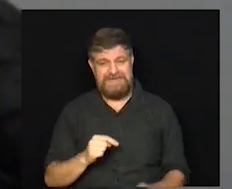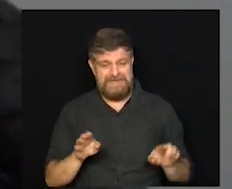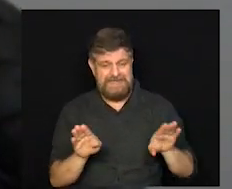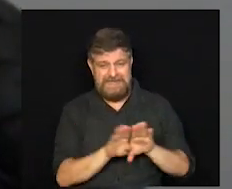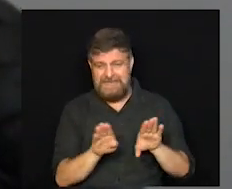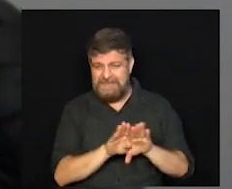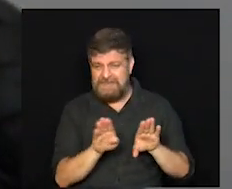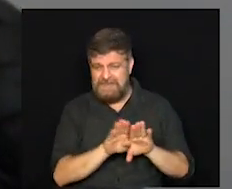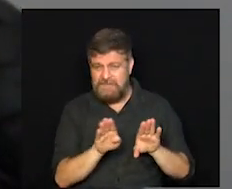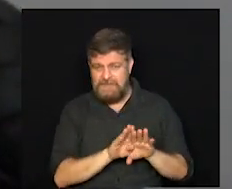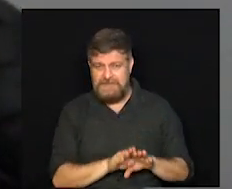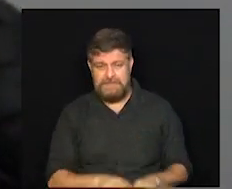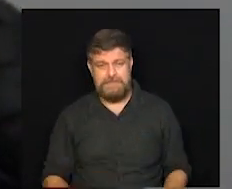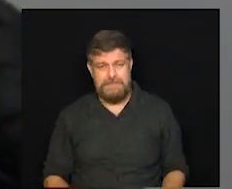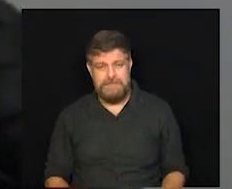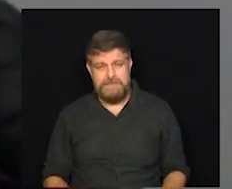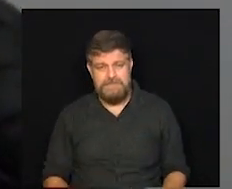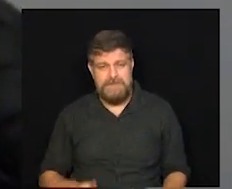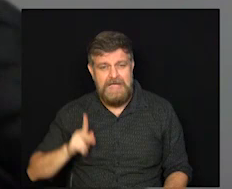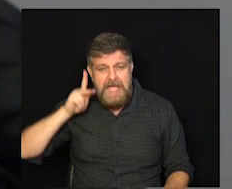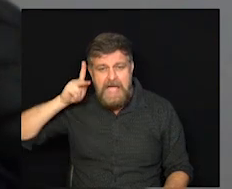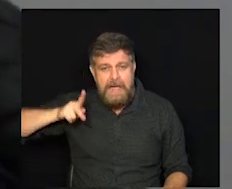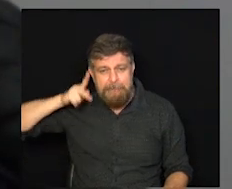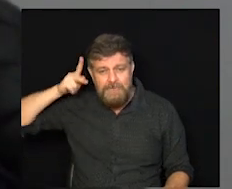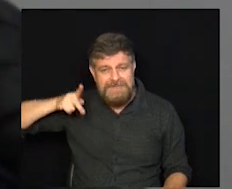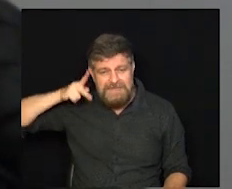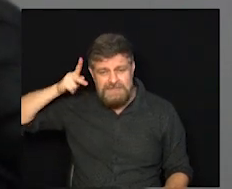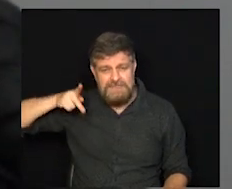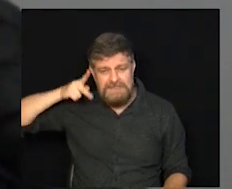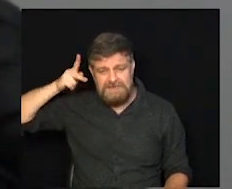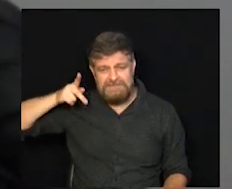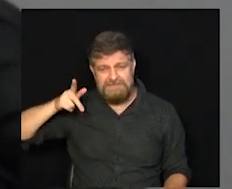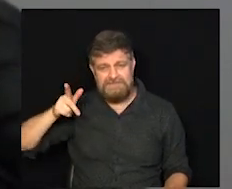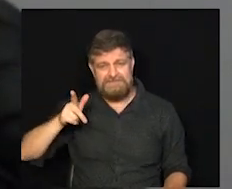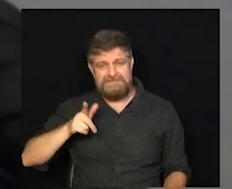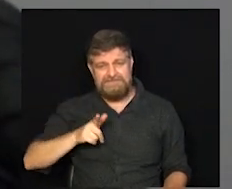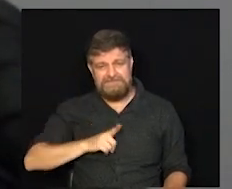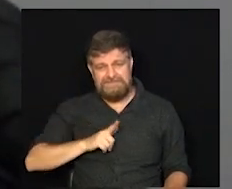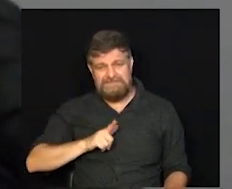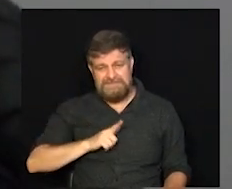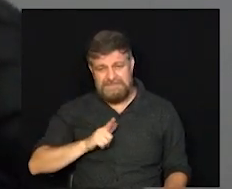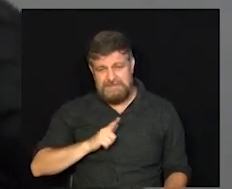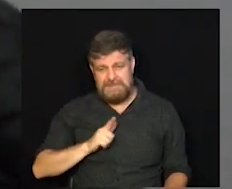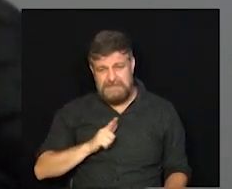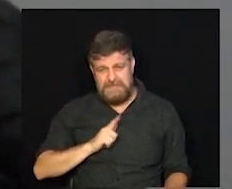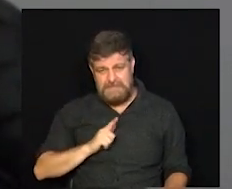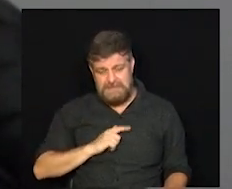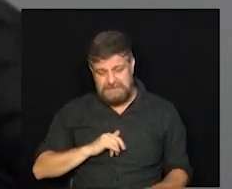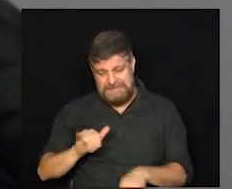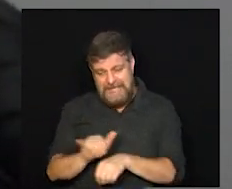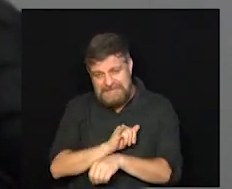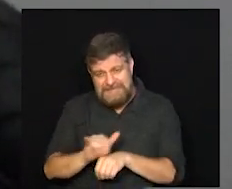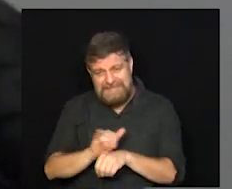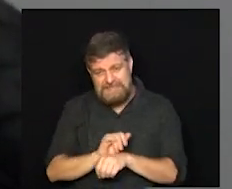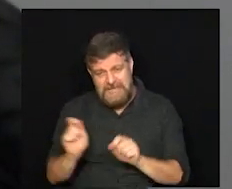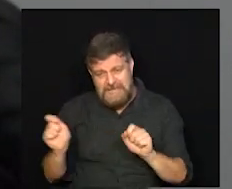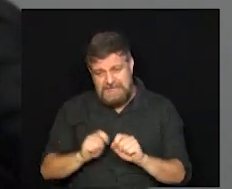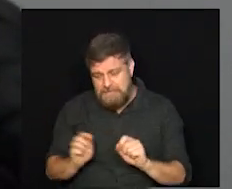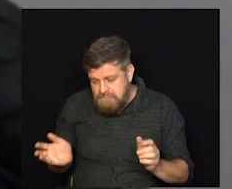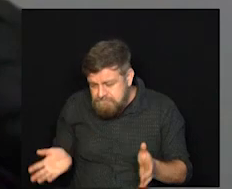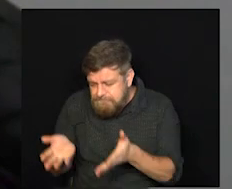né, que a política acaba tendo de movimentar essas coisas. É óbvio que nós